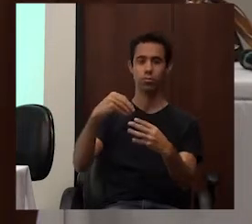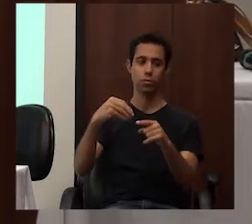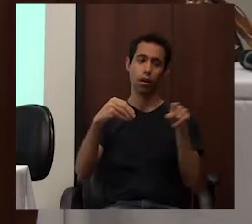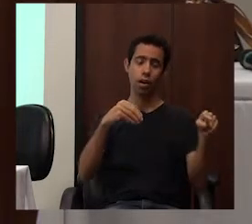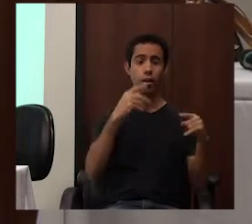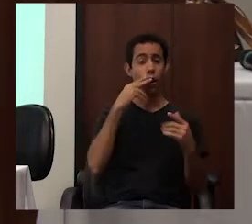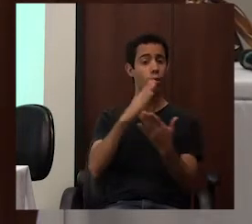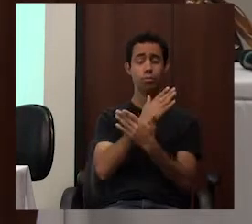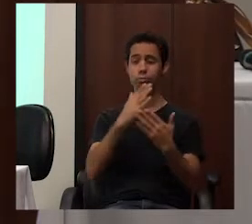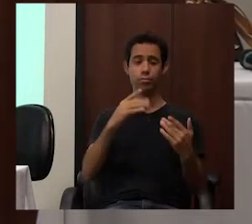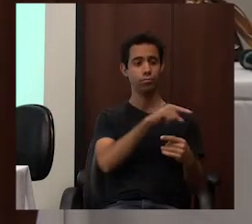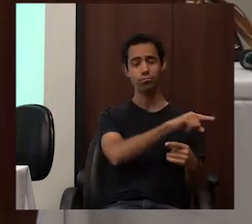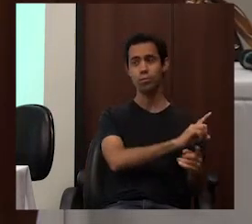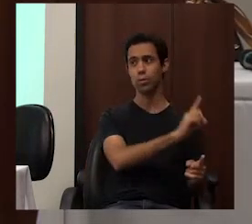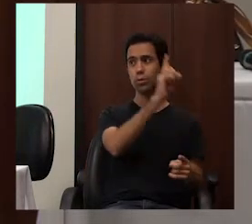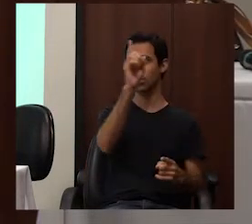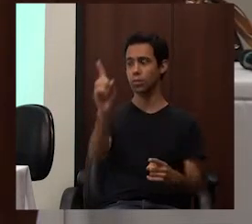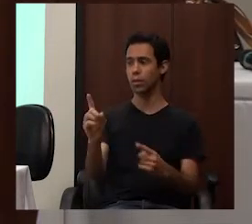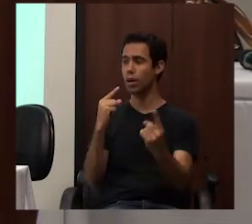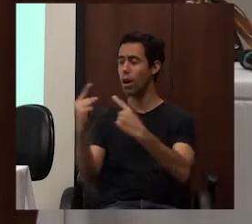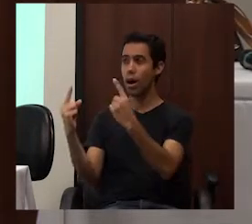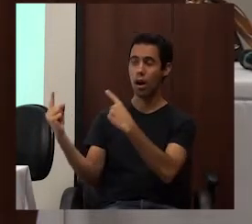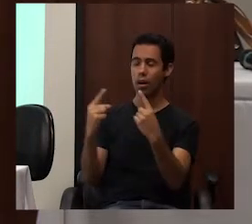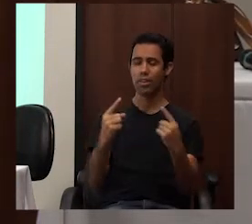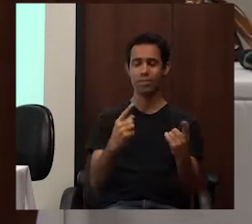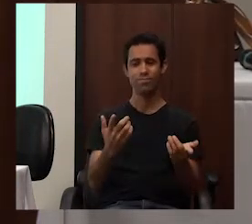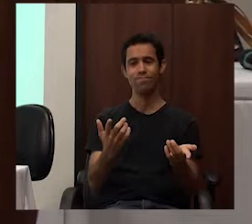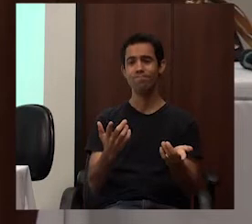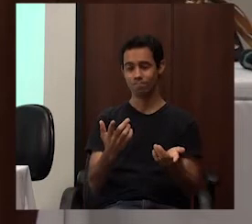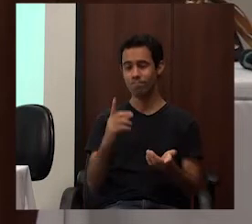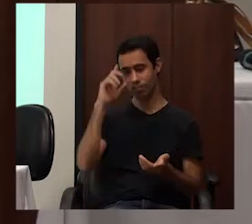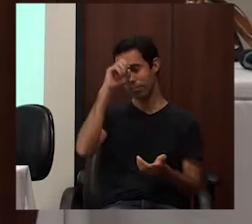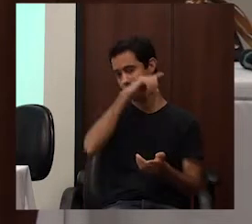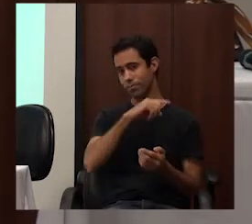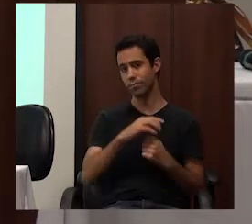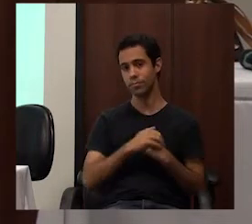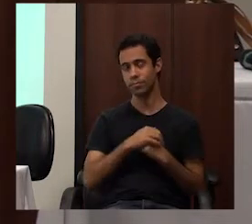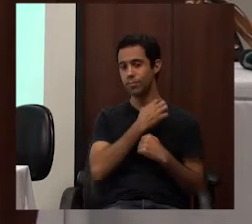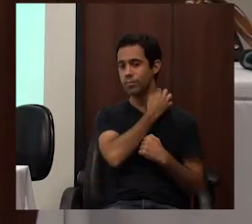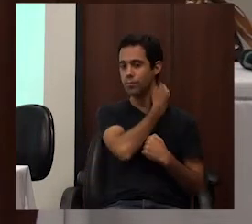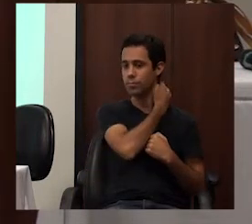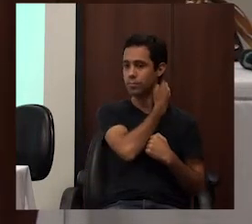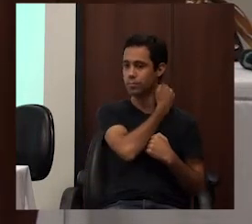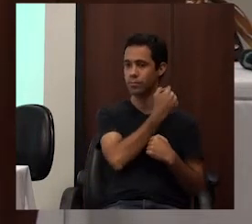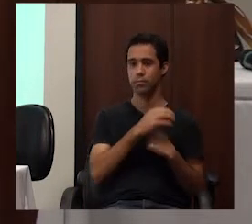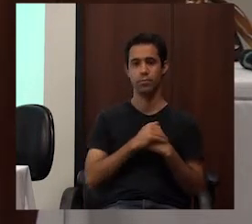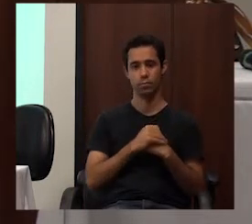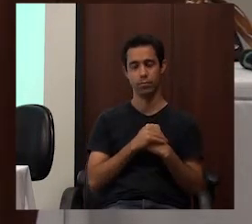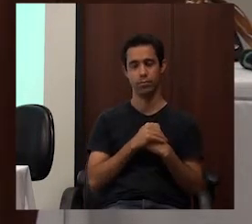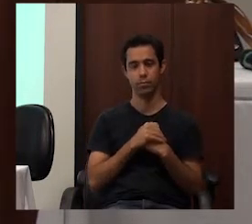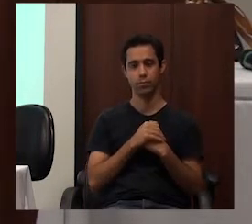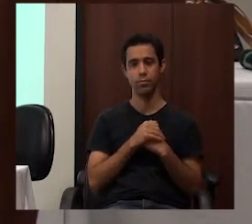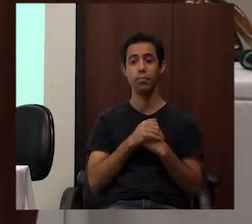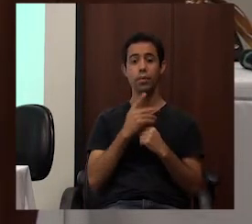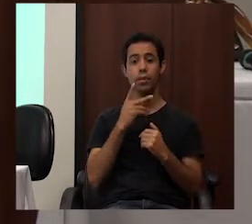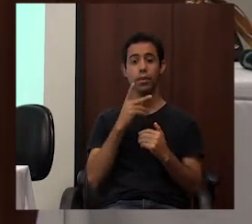especiais, na lei. E aí um dos grandes problemas da judicialização. Não se pede para cumprir a